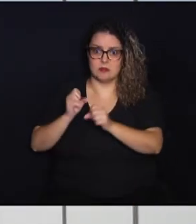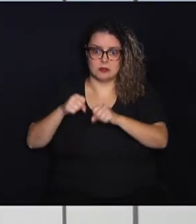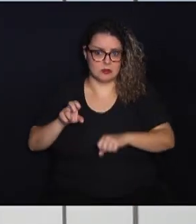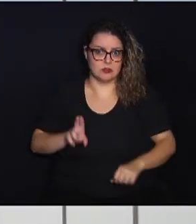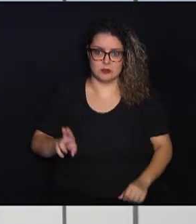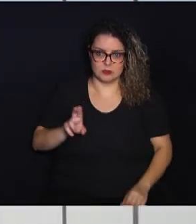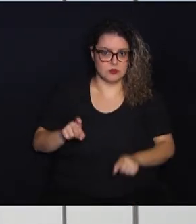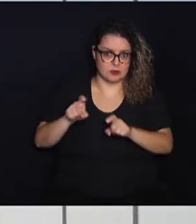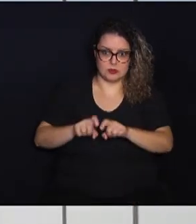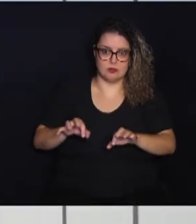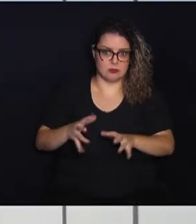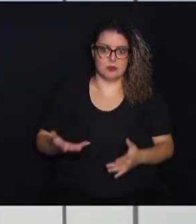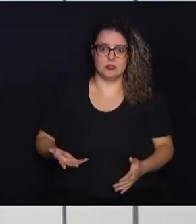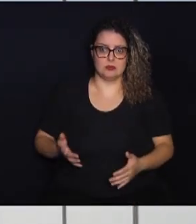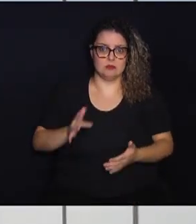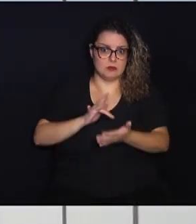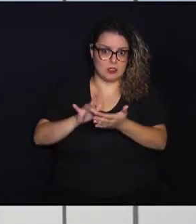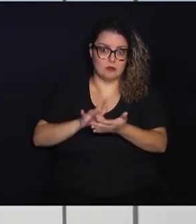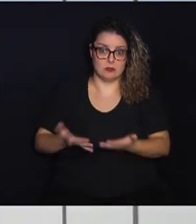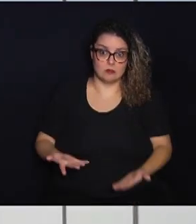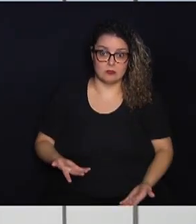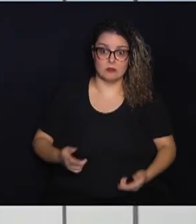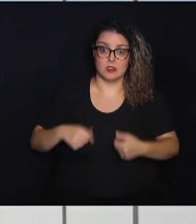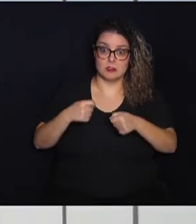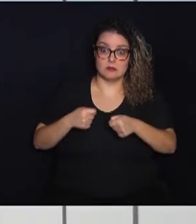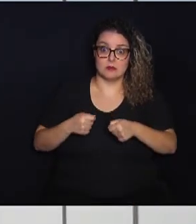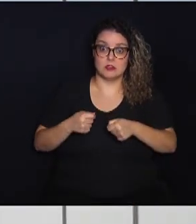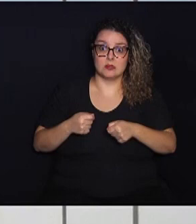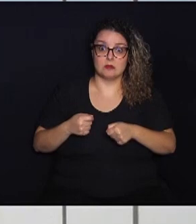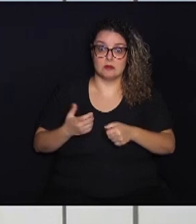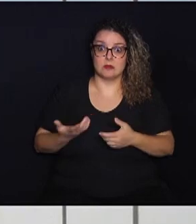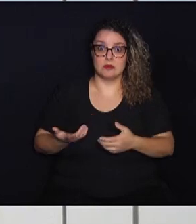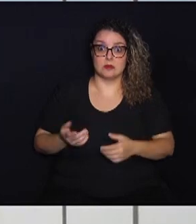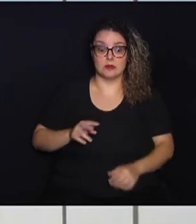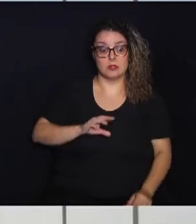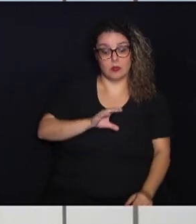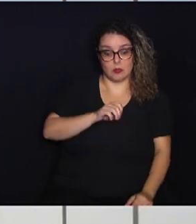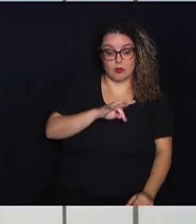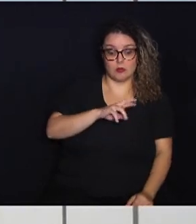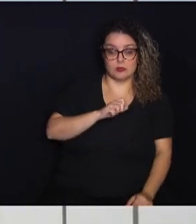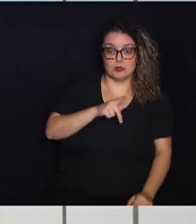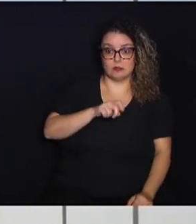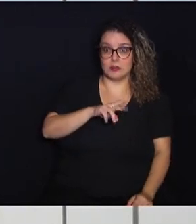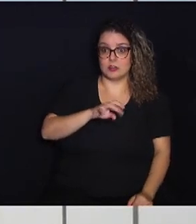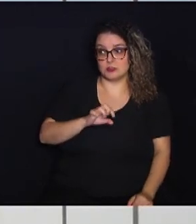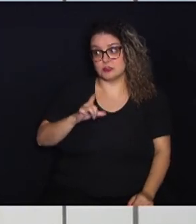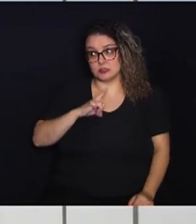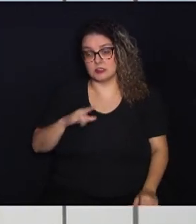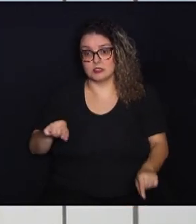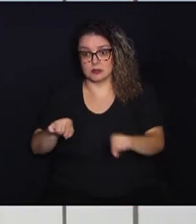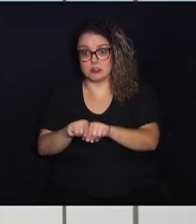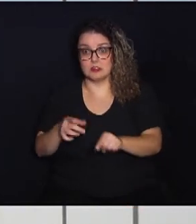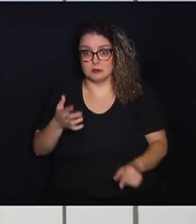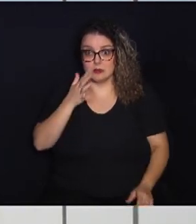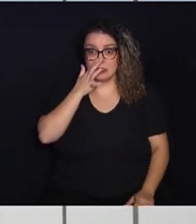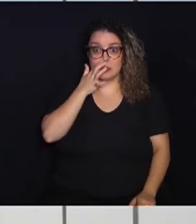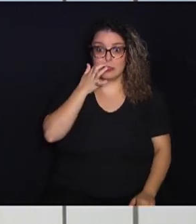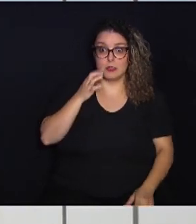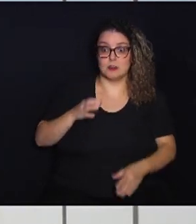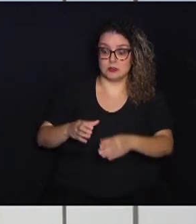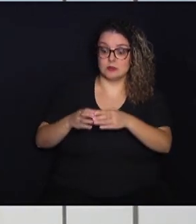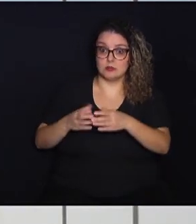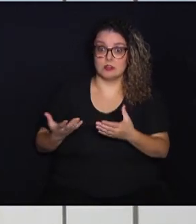seus computadores, suas telas, mas elas precisam em contrapartida, terem também essa convivência